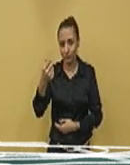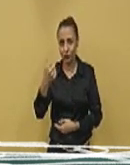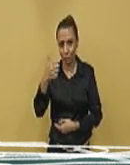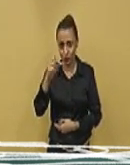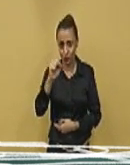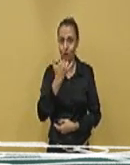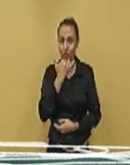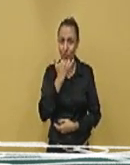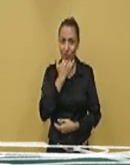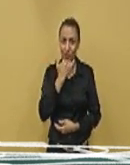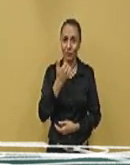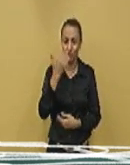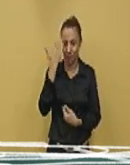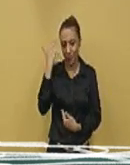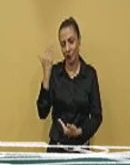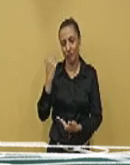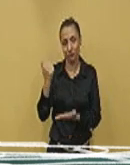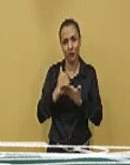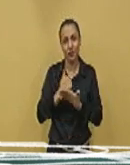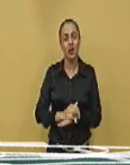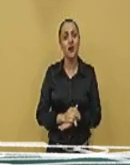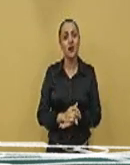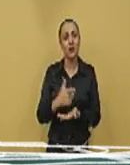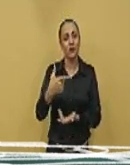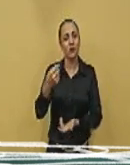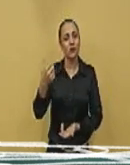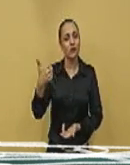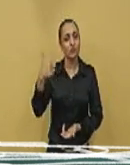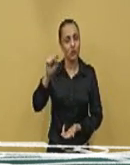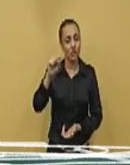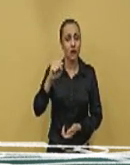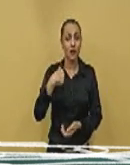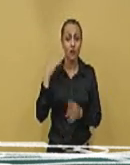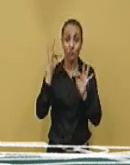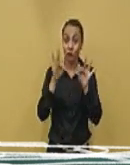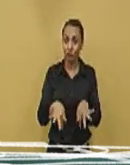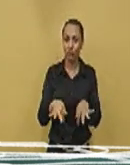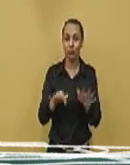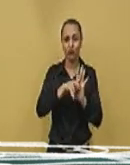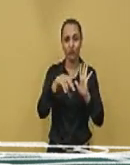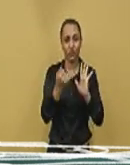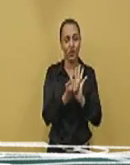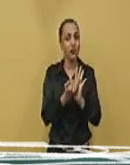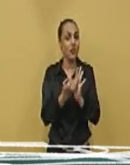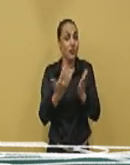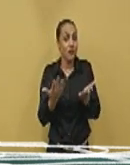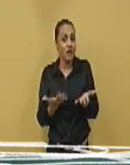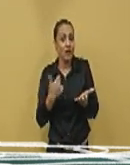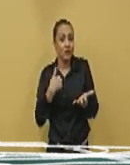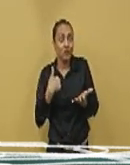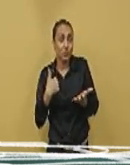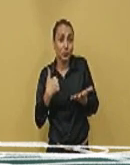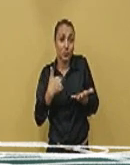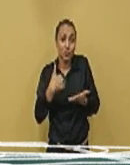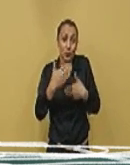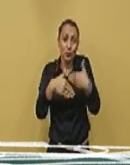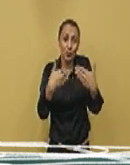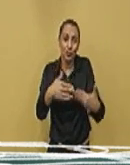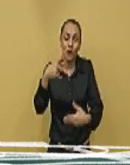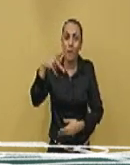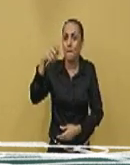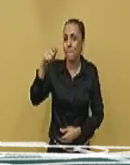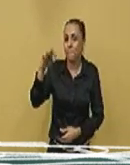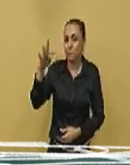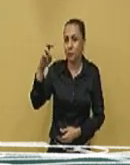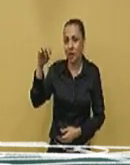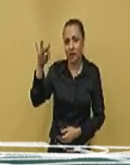2018, desculpa, muito obrigado. Em 2018, que na finalização do projeto, inclusive, nos gerou um pedido de patente, o que